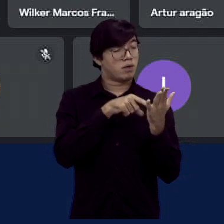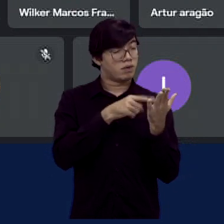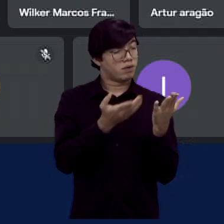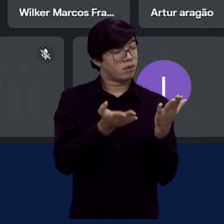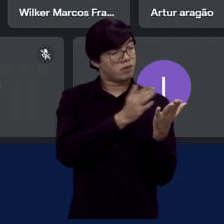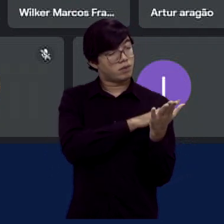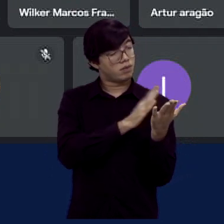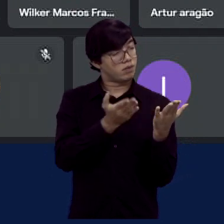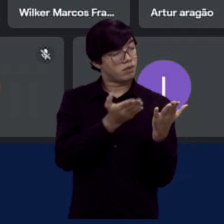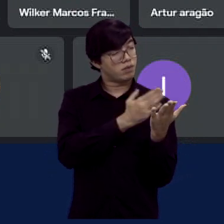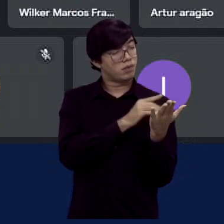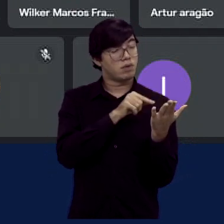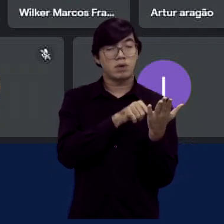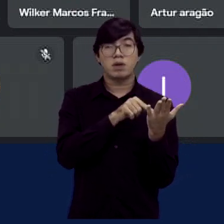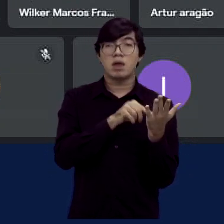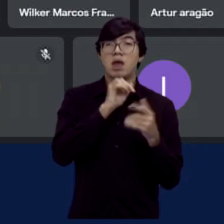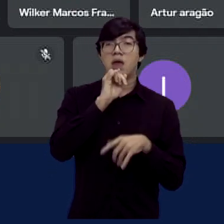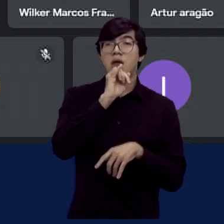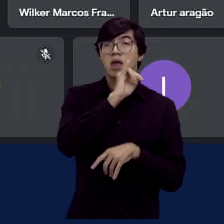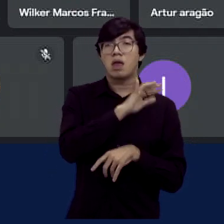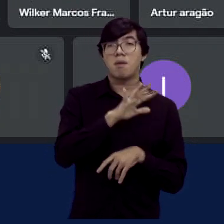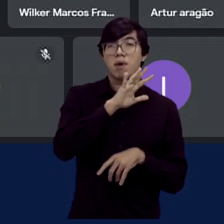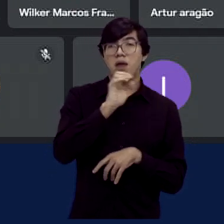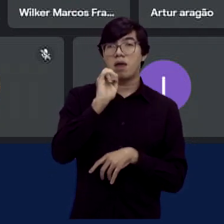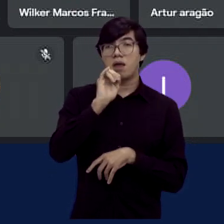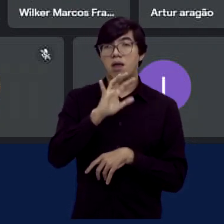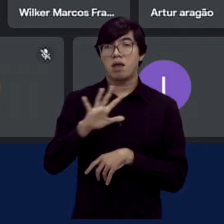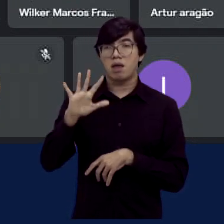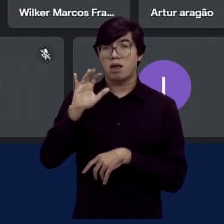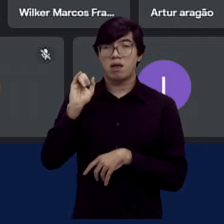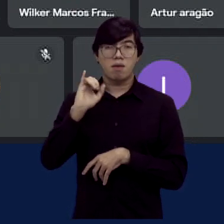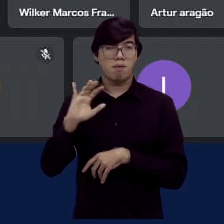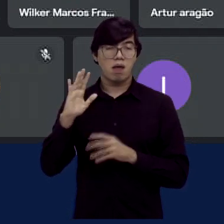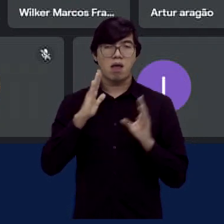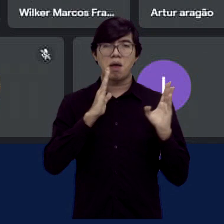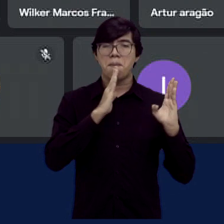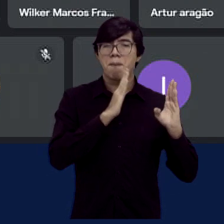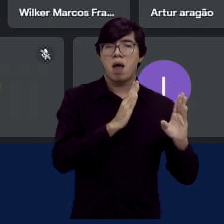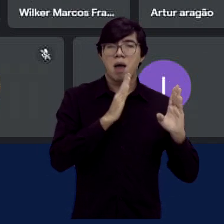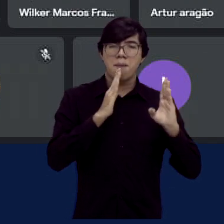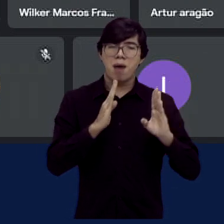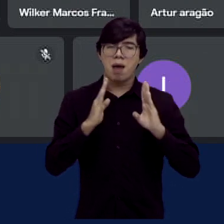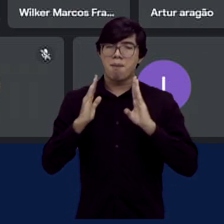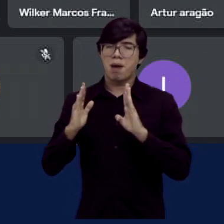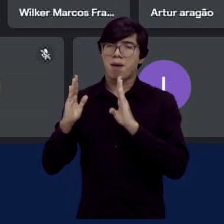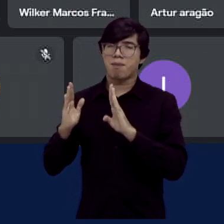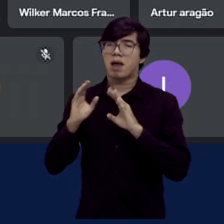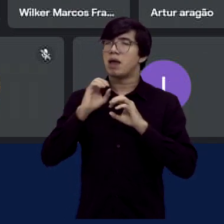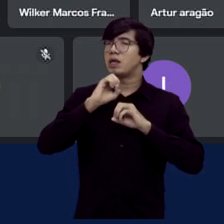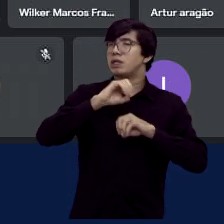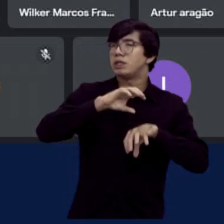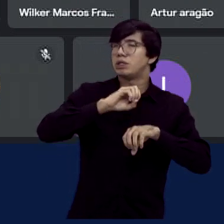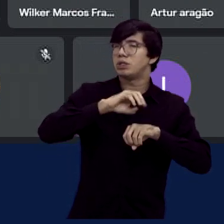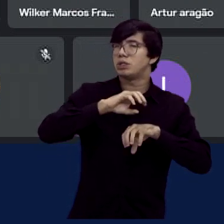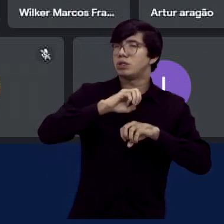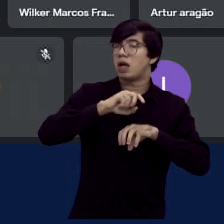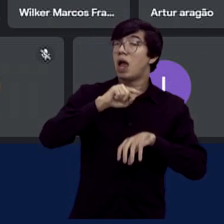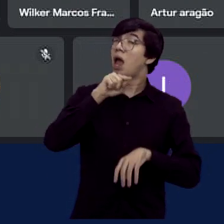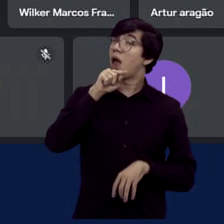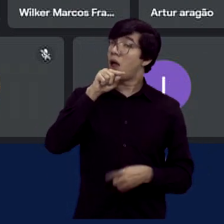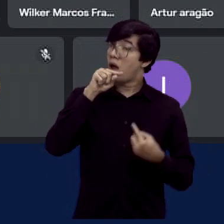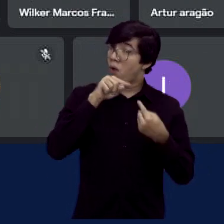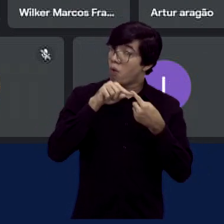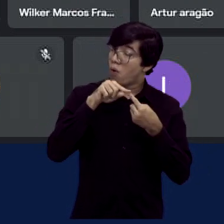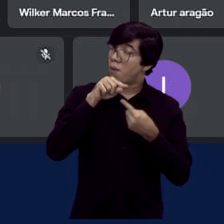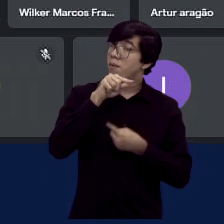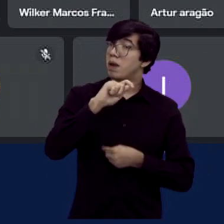passos a passos. Isso é quadrinho também, certo? Isso é uma maneira de você utilizar a linguagem das histórias em quadrinhos